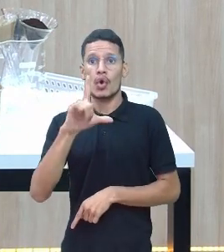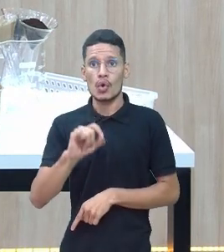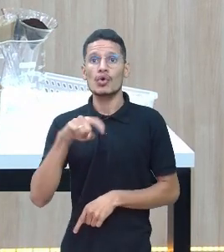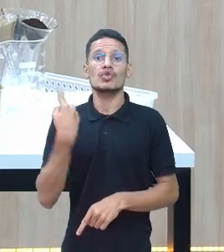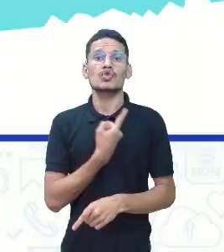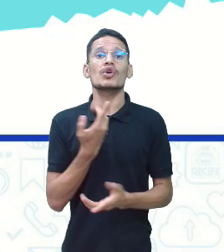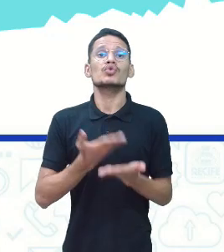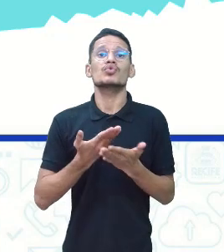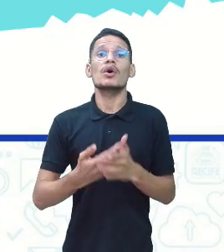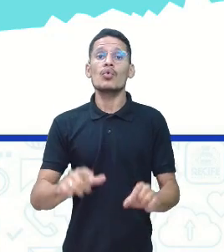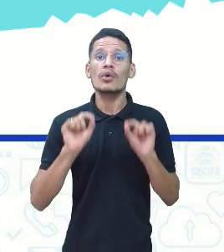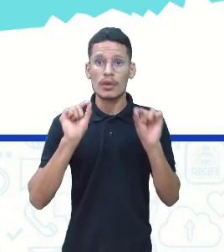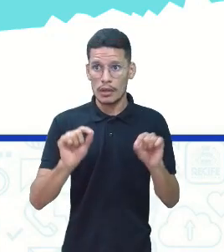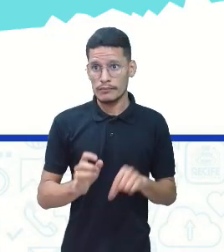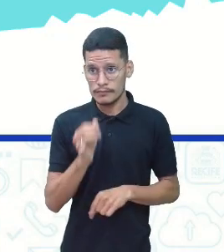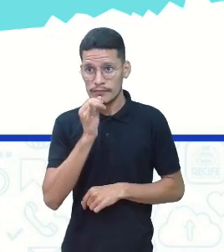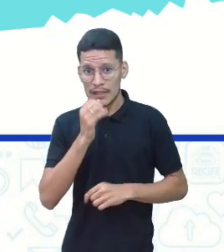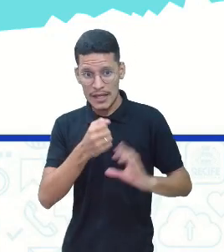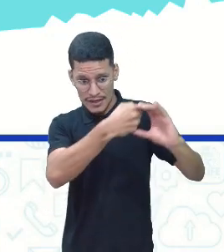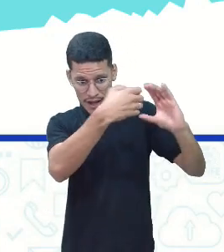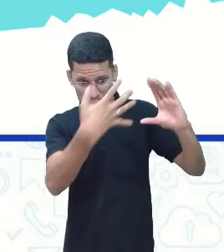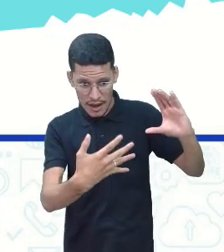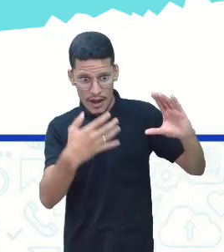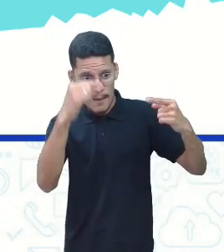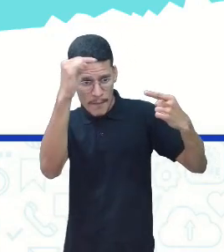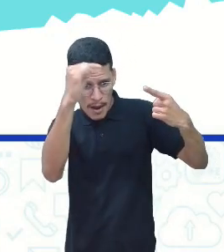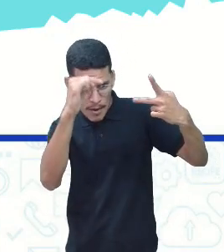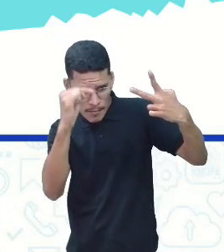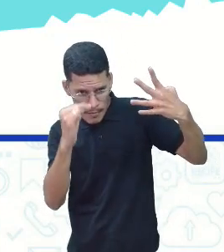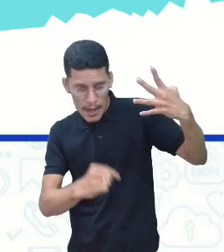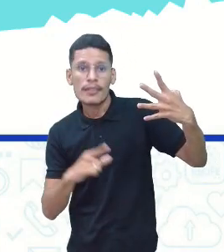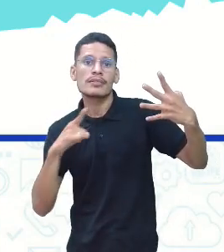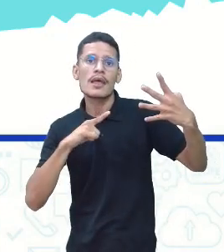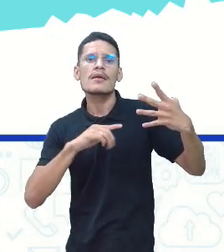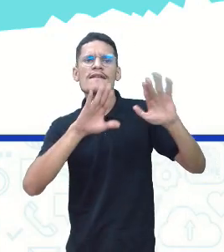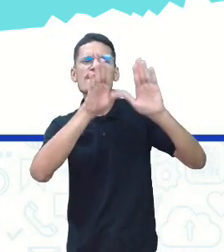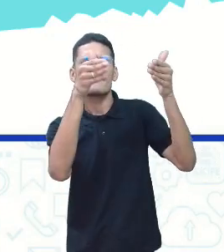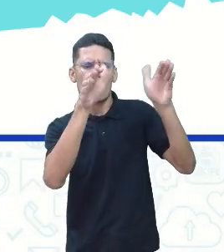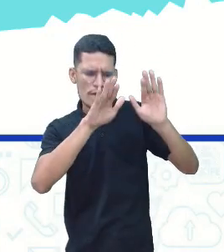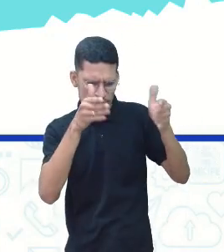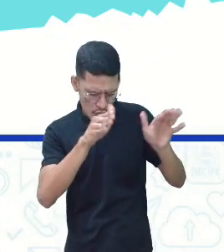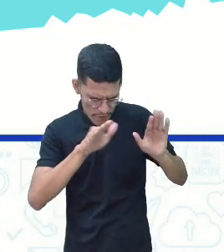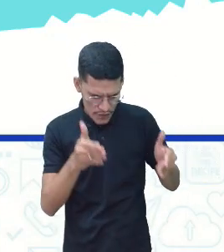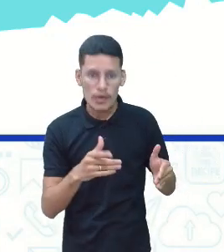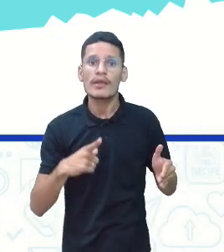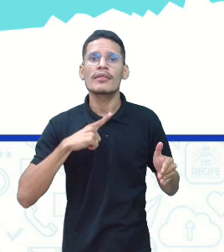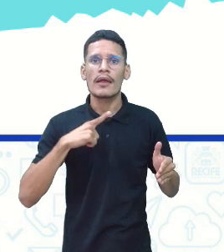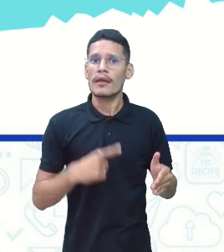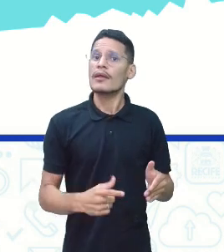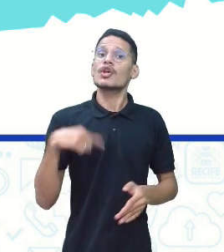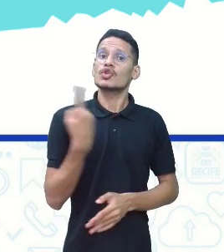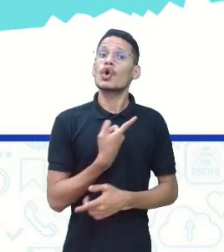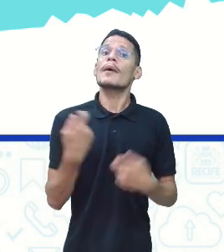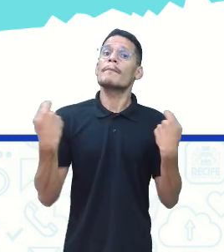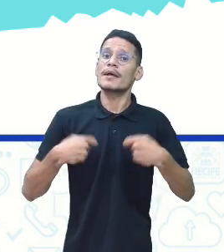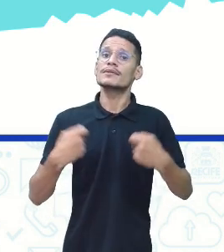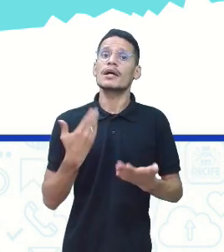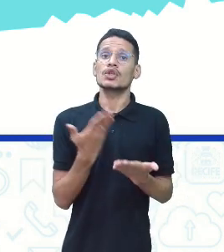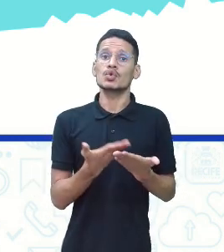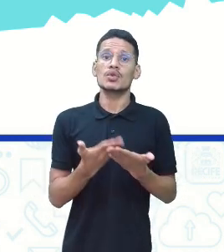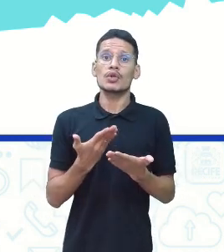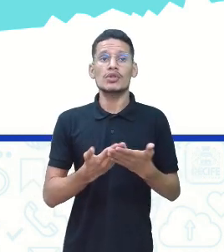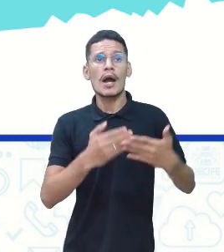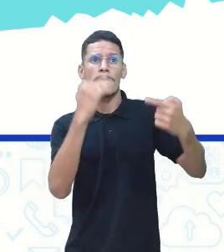ver que as características de cada camada, elas são específicas. E sendo específicas, a gente vai ter que estudar